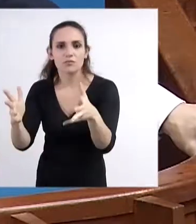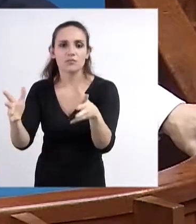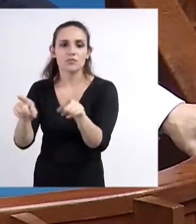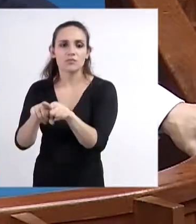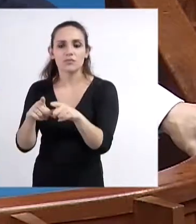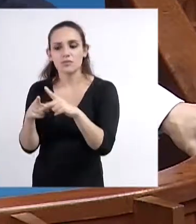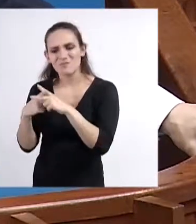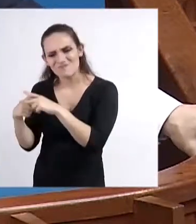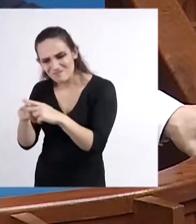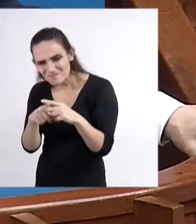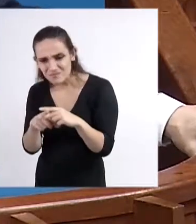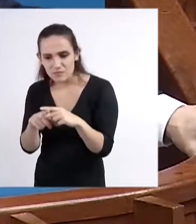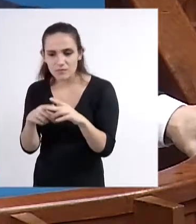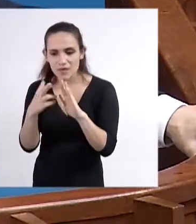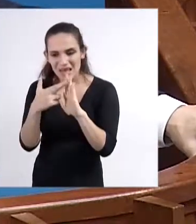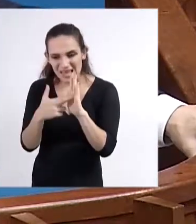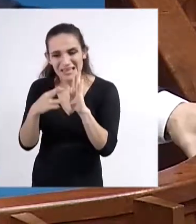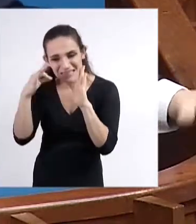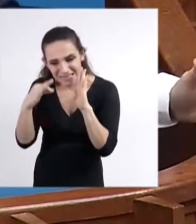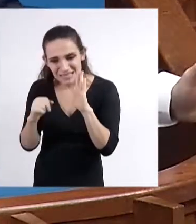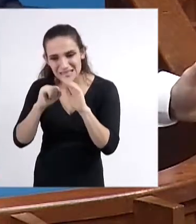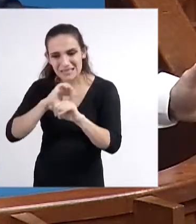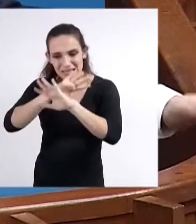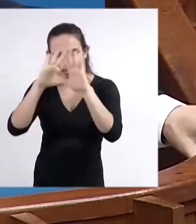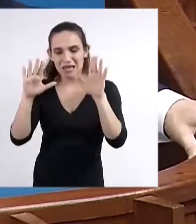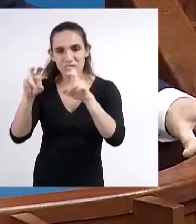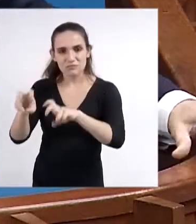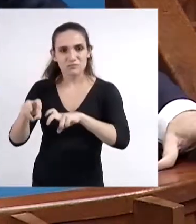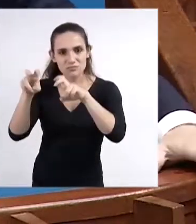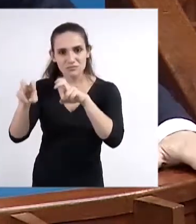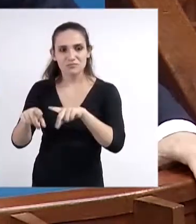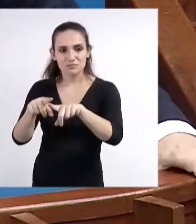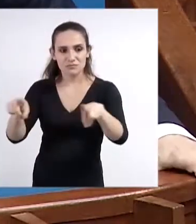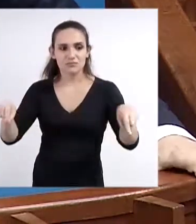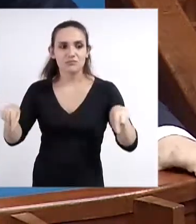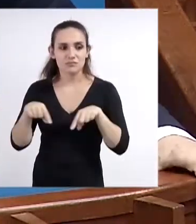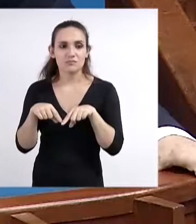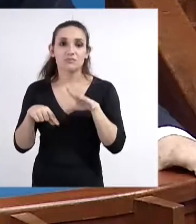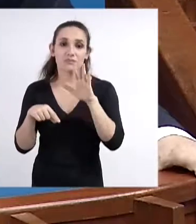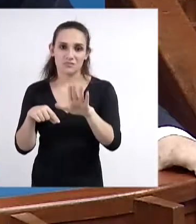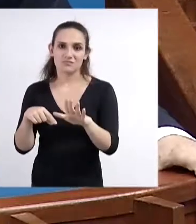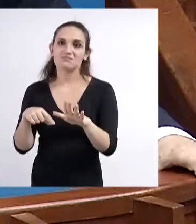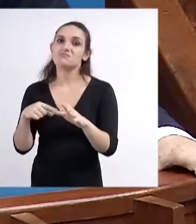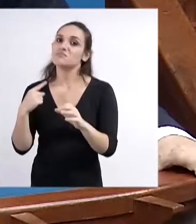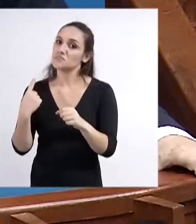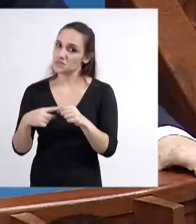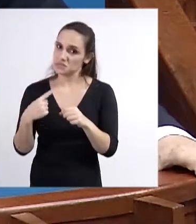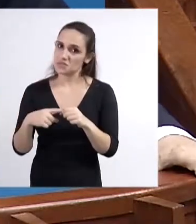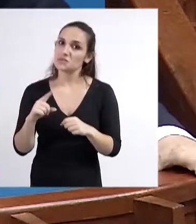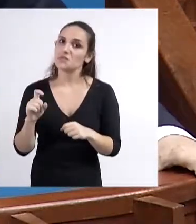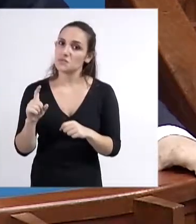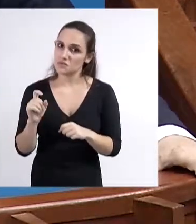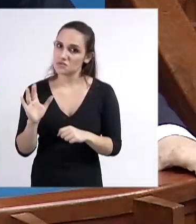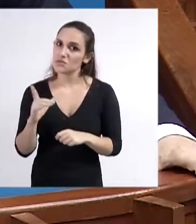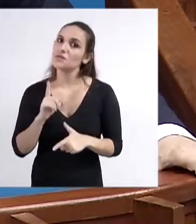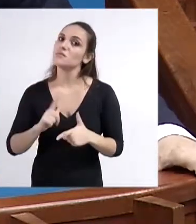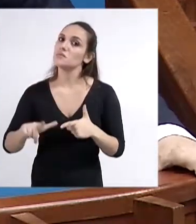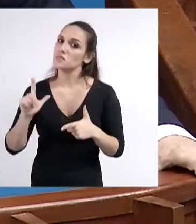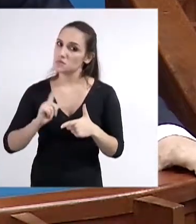e regularização fundiária do Mato Grosso do Sul, e Dourados tem problemas que já